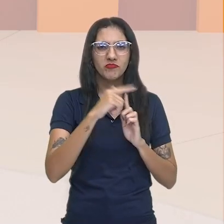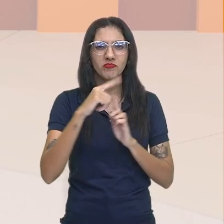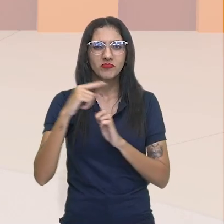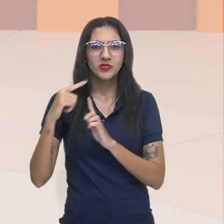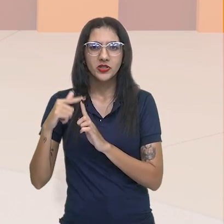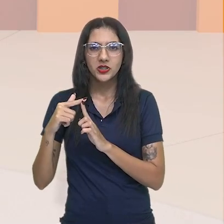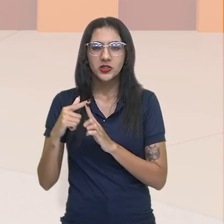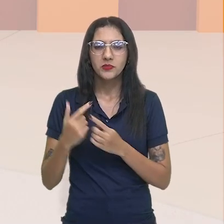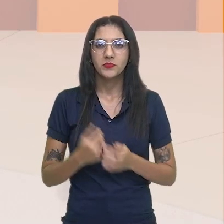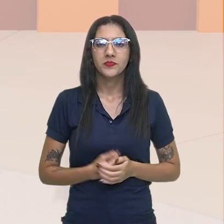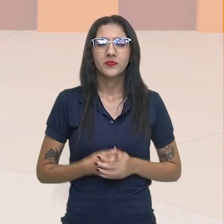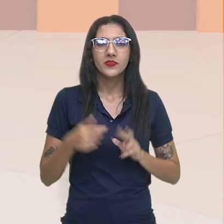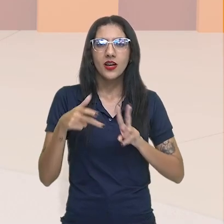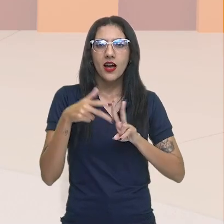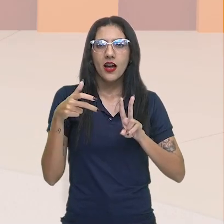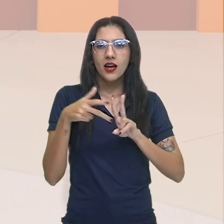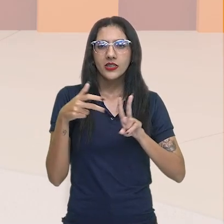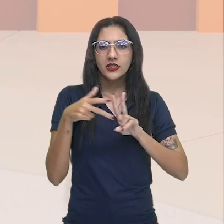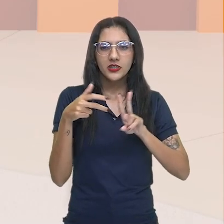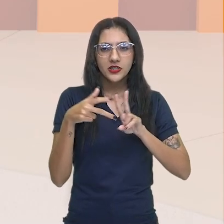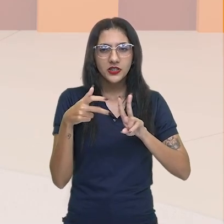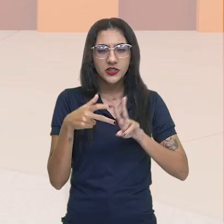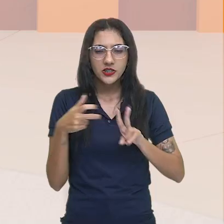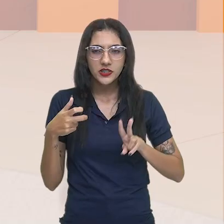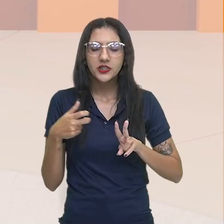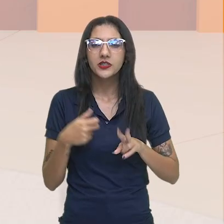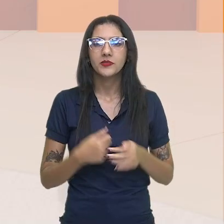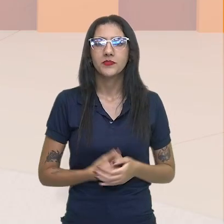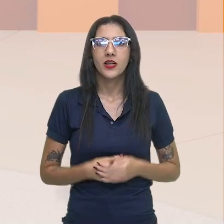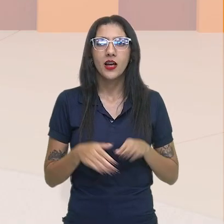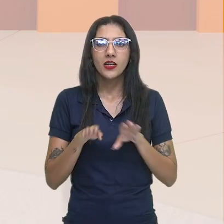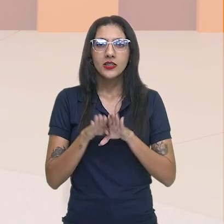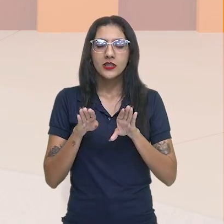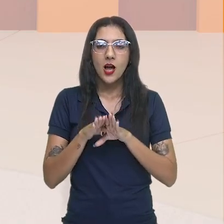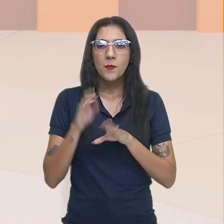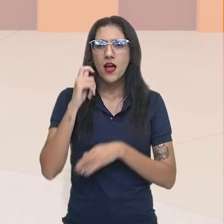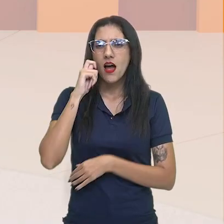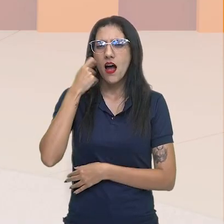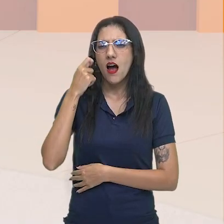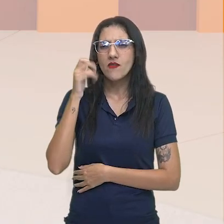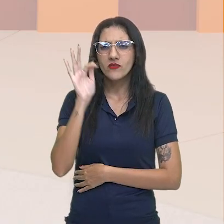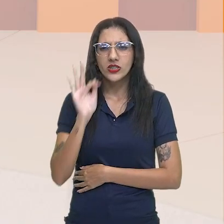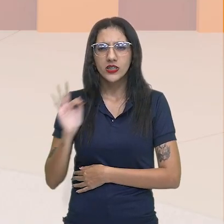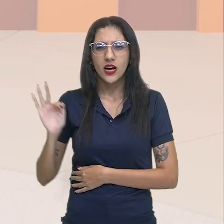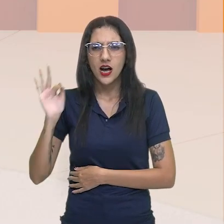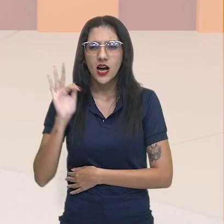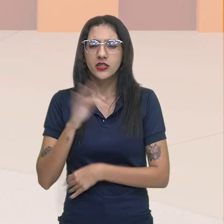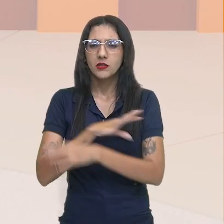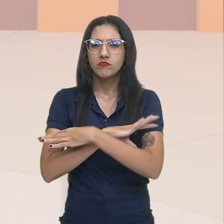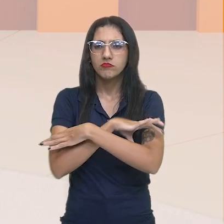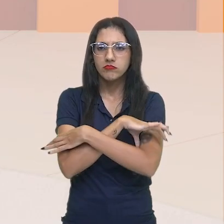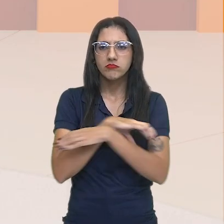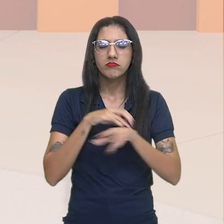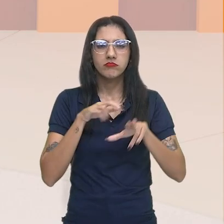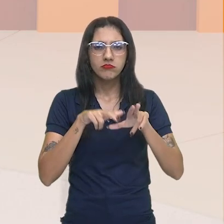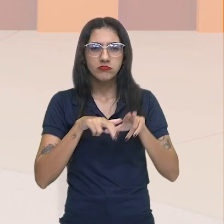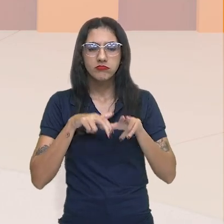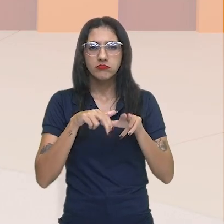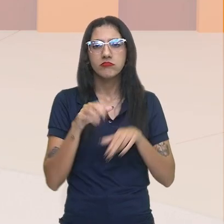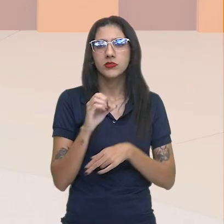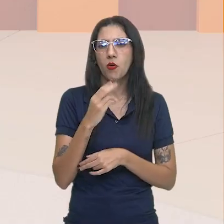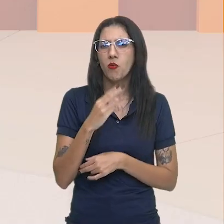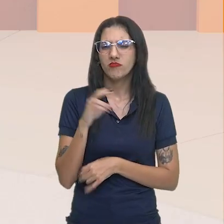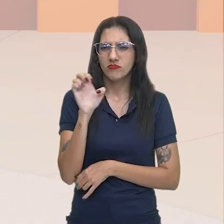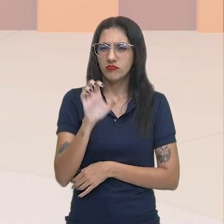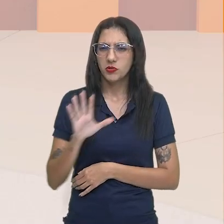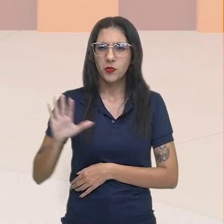como a indígena, como a de matriz africana, como a de matriz europeia, que é a branca,